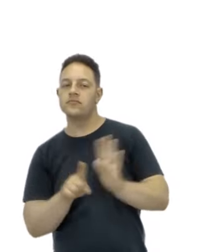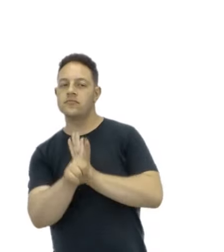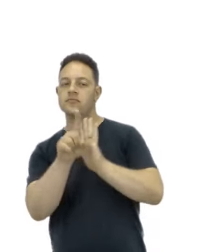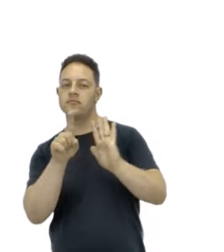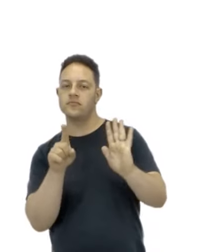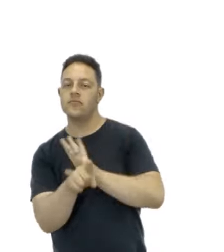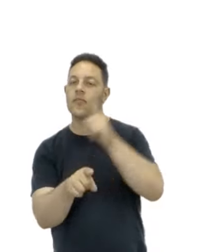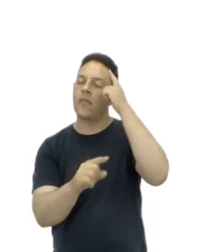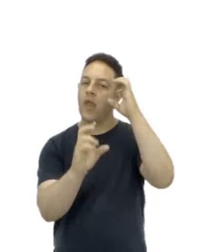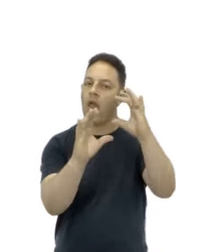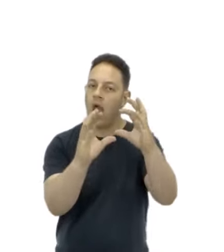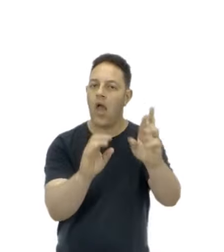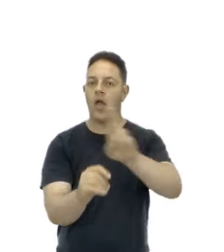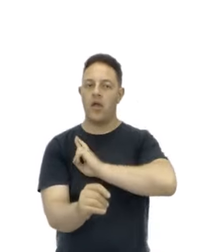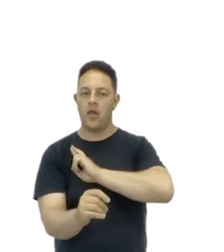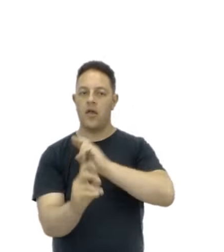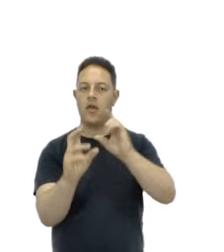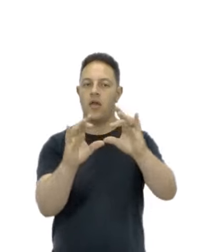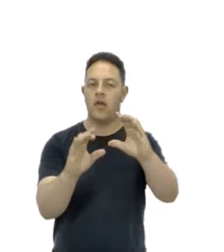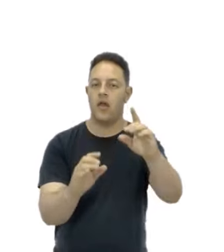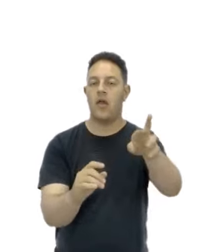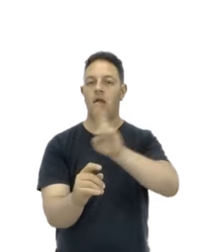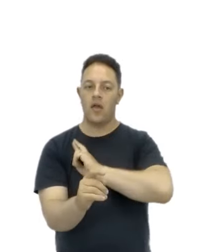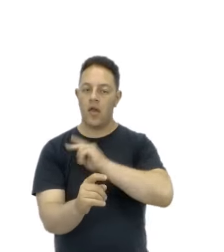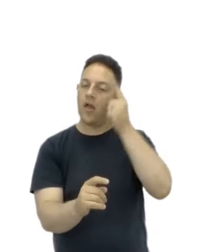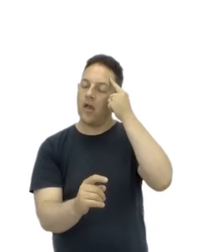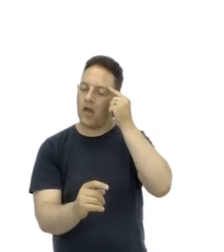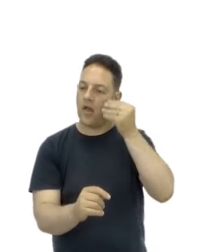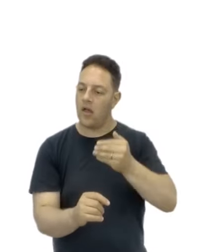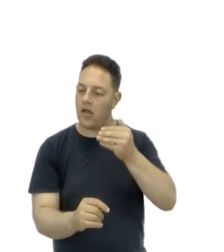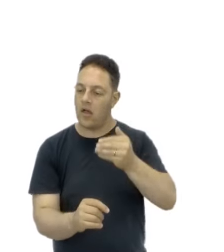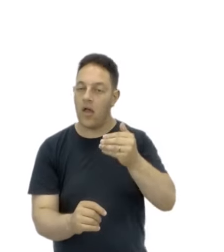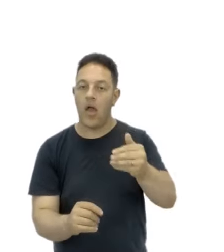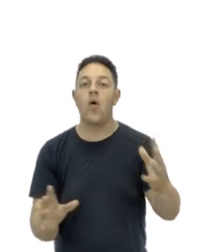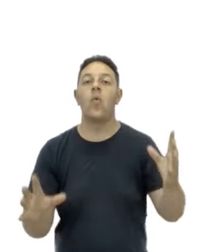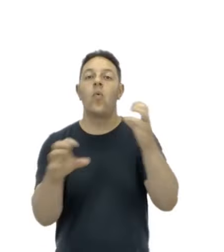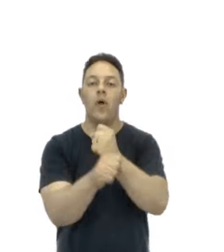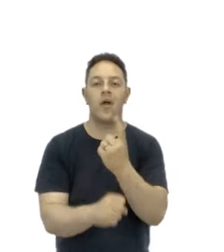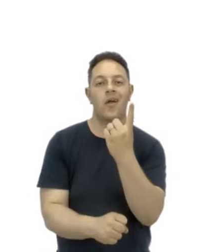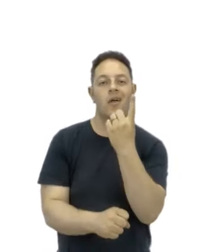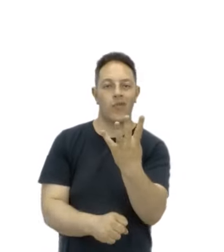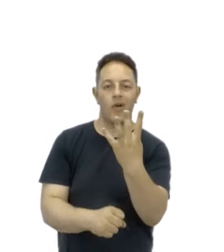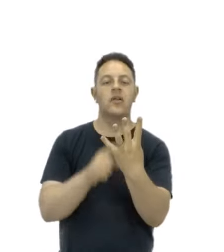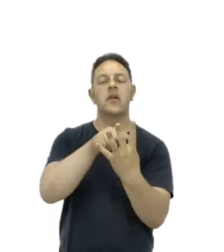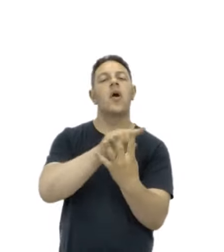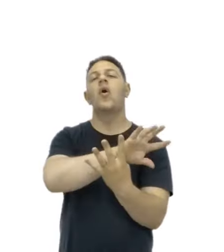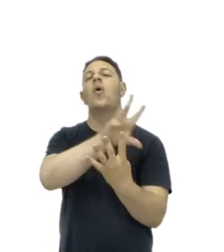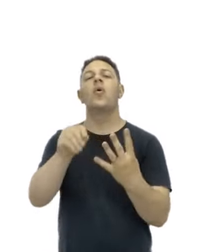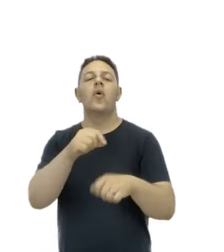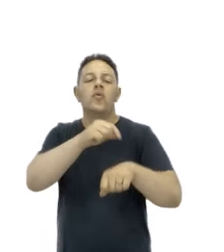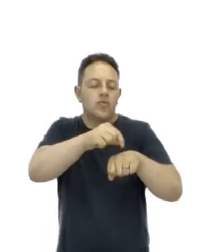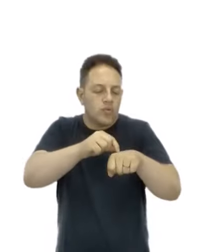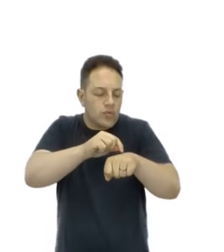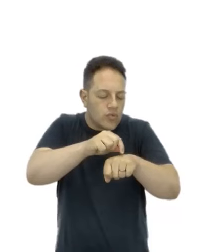às crianças construir um caminho para chegar às 14 joaninhas, é muito interessante e produtivo.